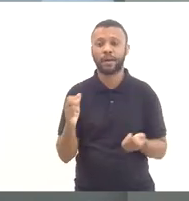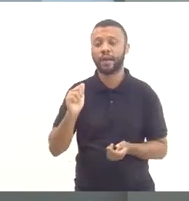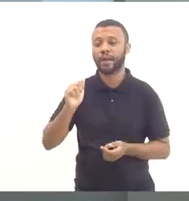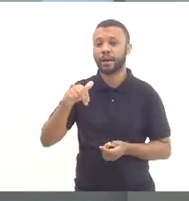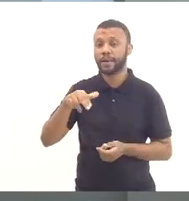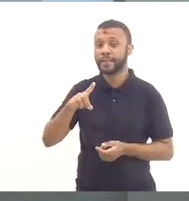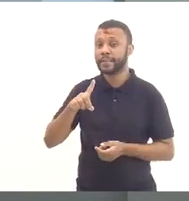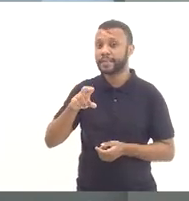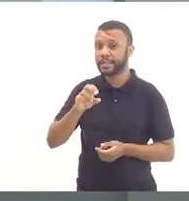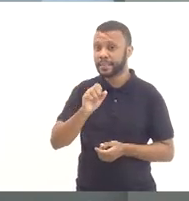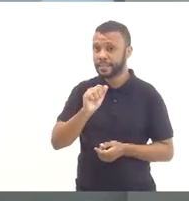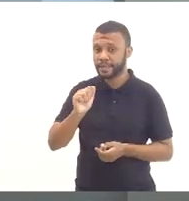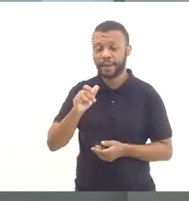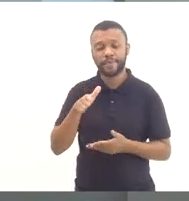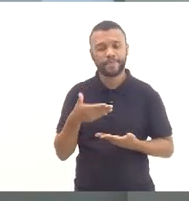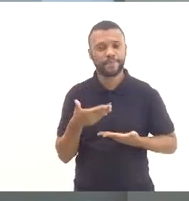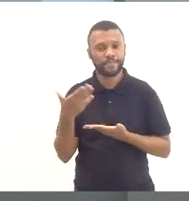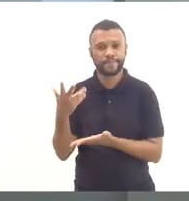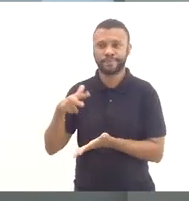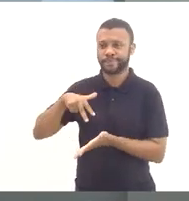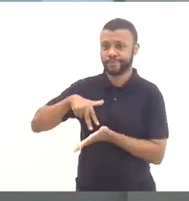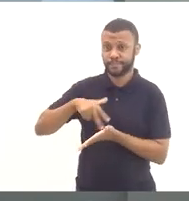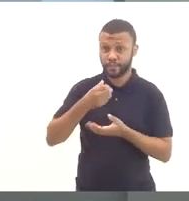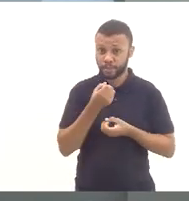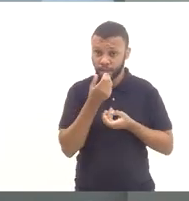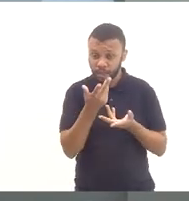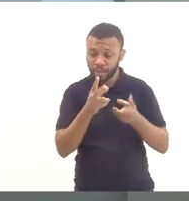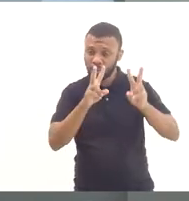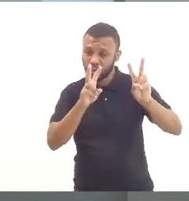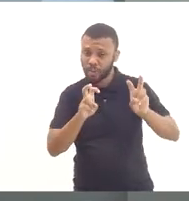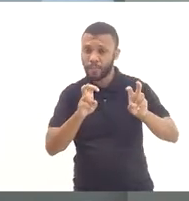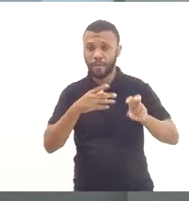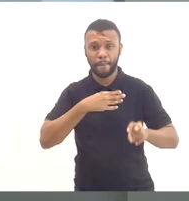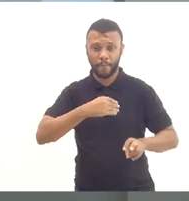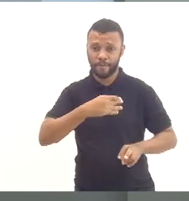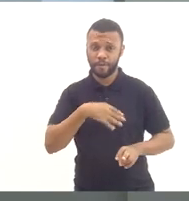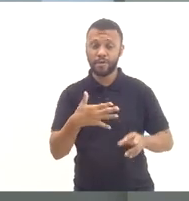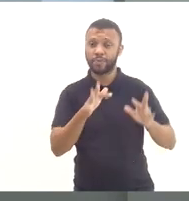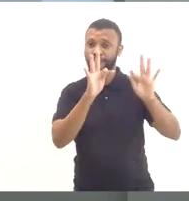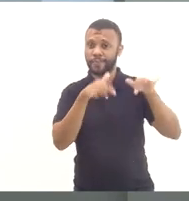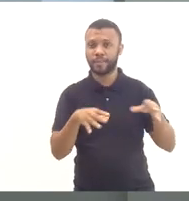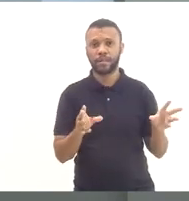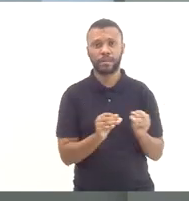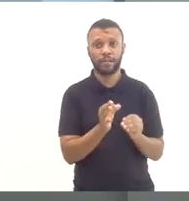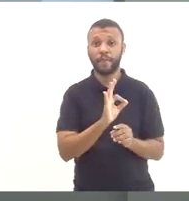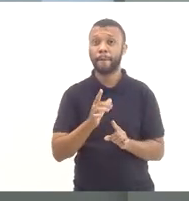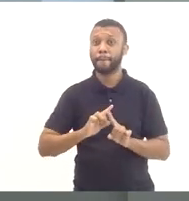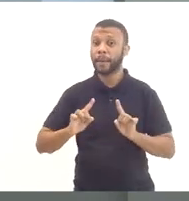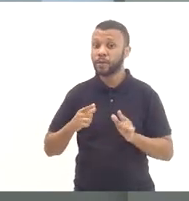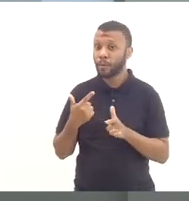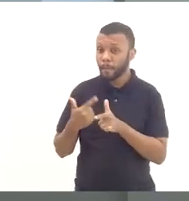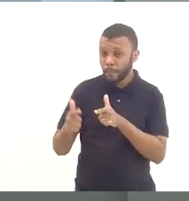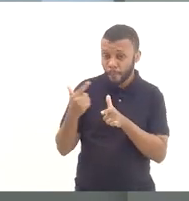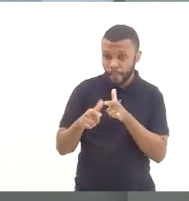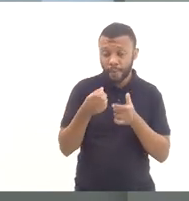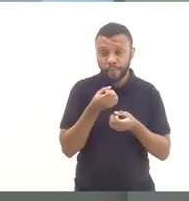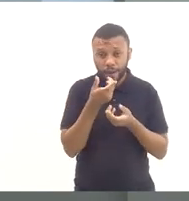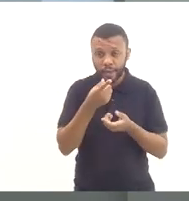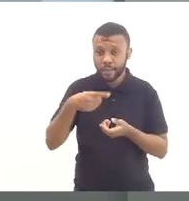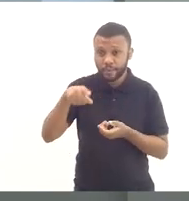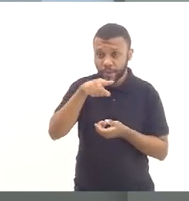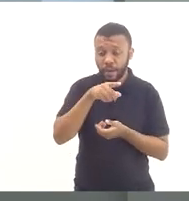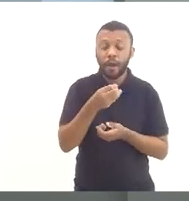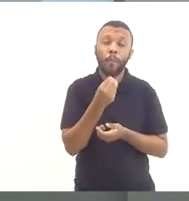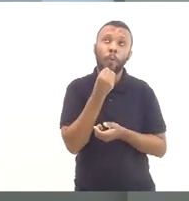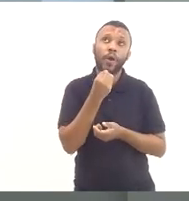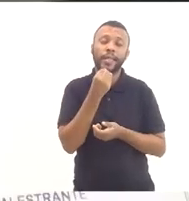fez esse convite isso que eu relatei da doença do meu filho ainda não acabei mas as sequelas que o meu filho tem eu vou relatar para vocês